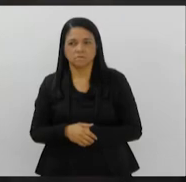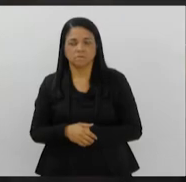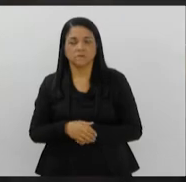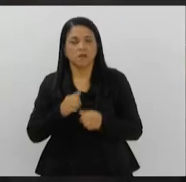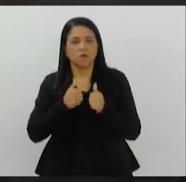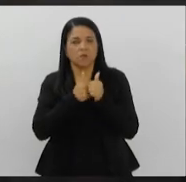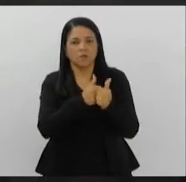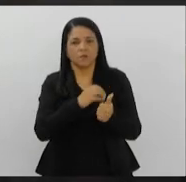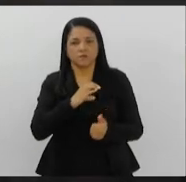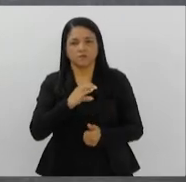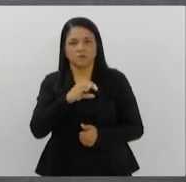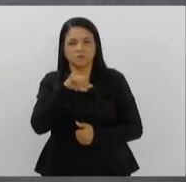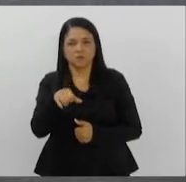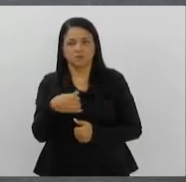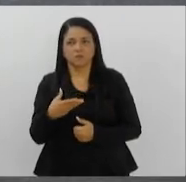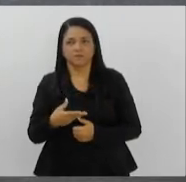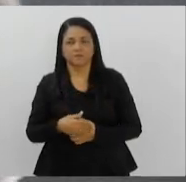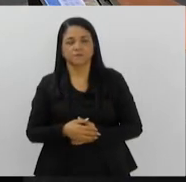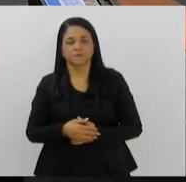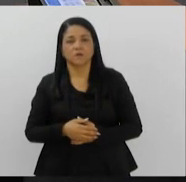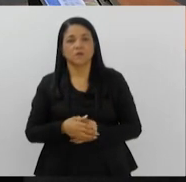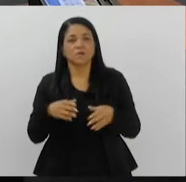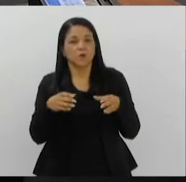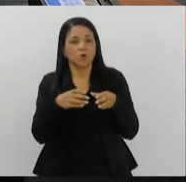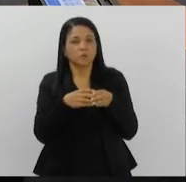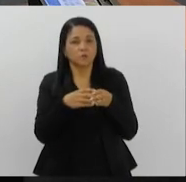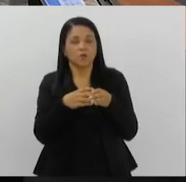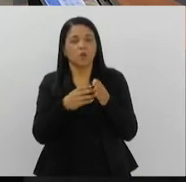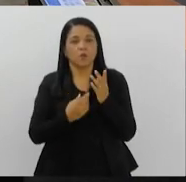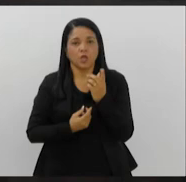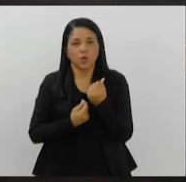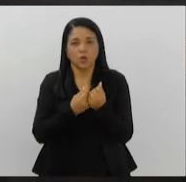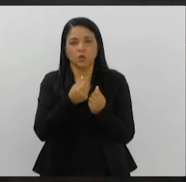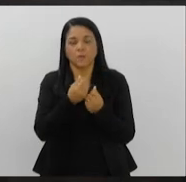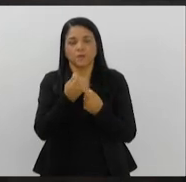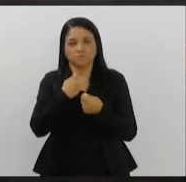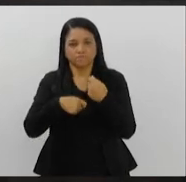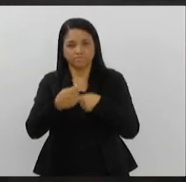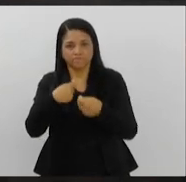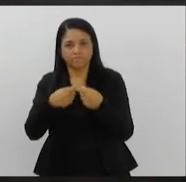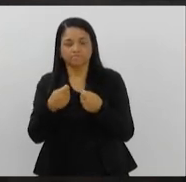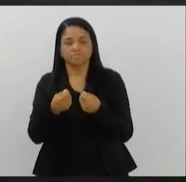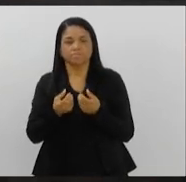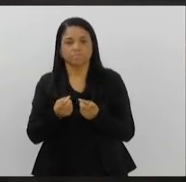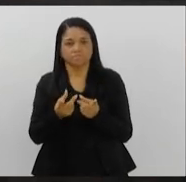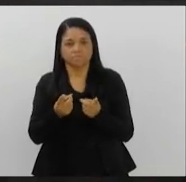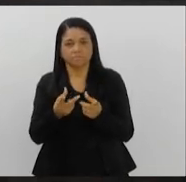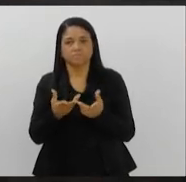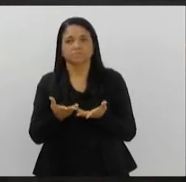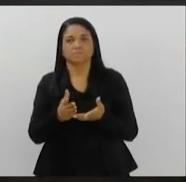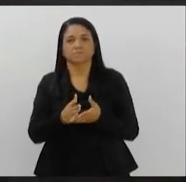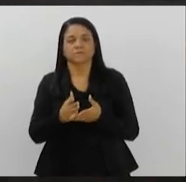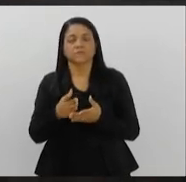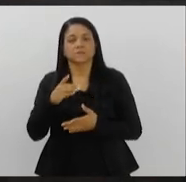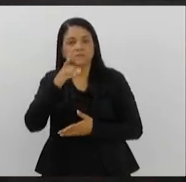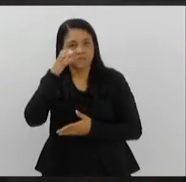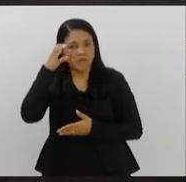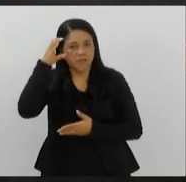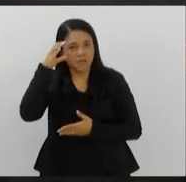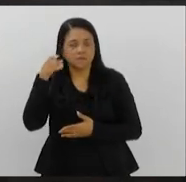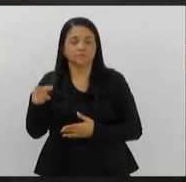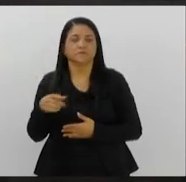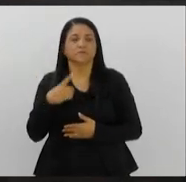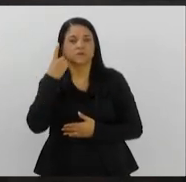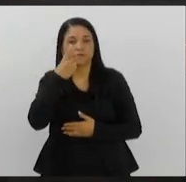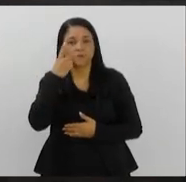Acompanha a CCJ, presidente. Obrigada. Pela Comissão de Economia, Indústria e Comércio, deputada Célia Jordão. Deputado Vinícius